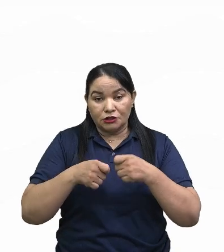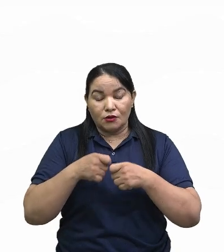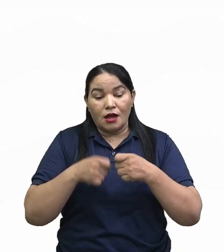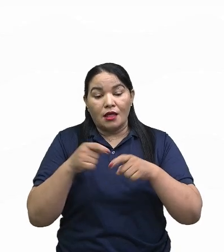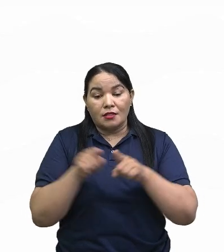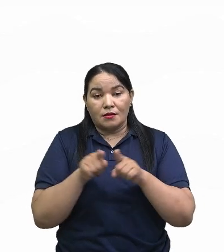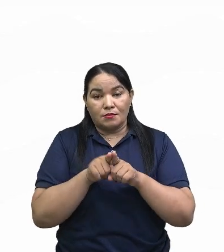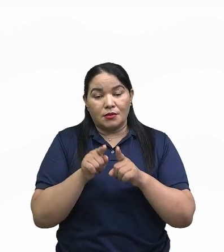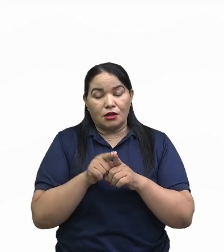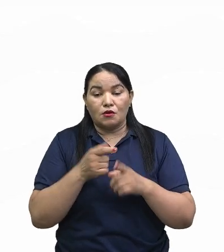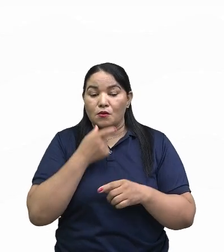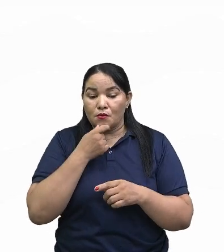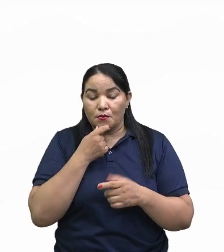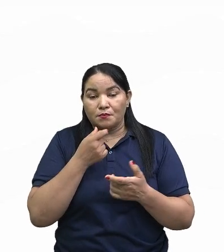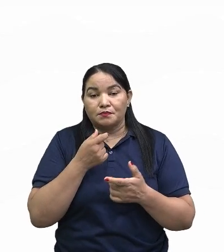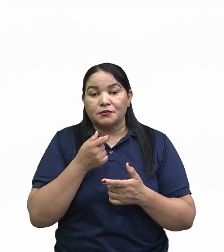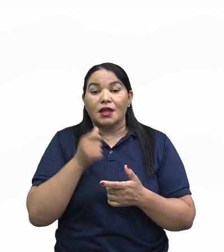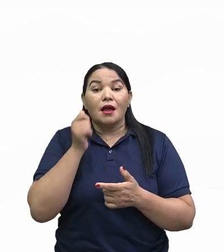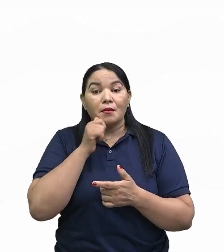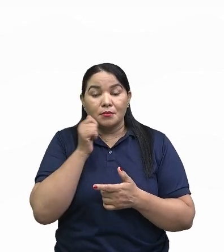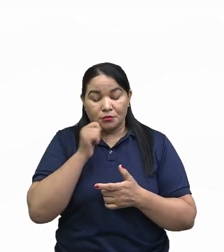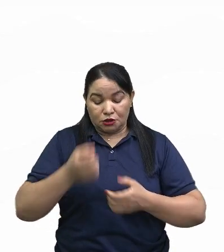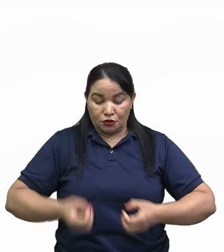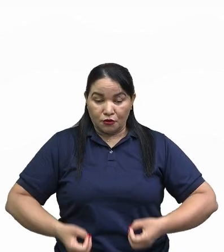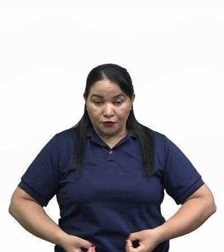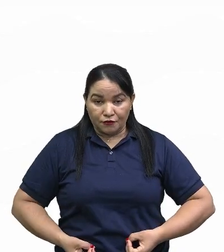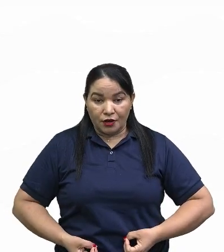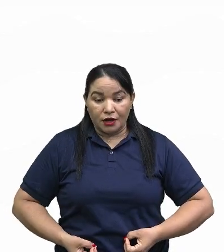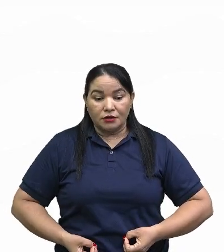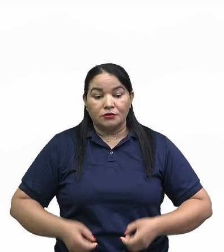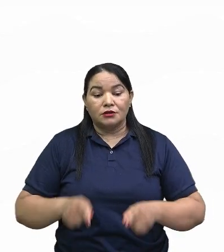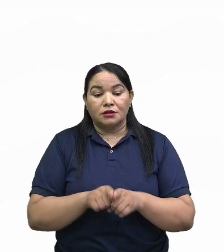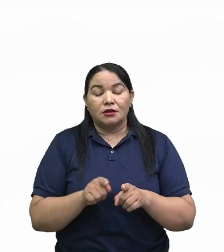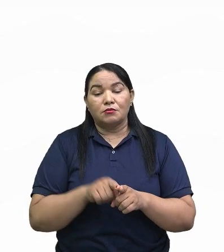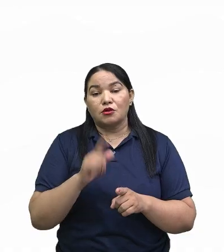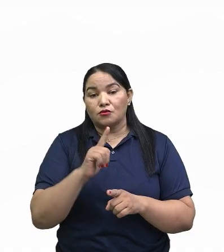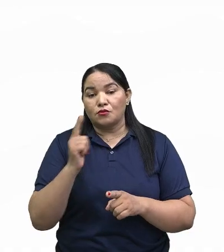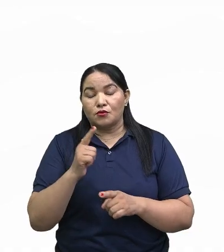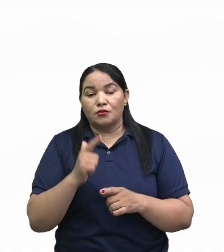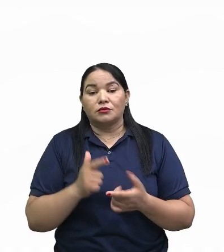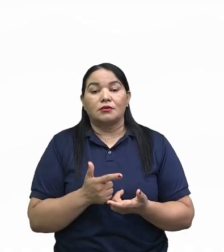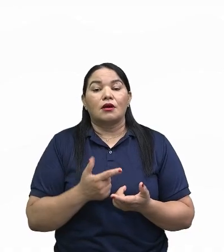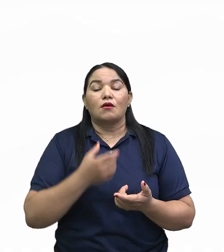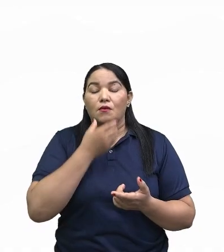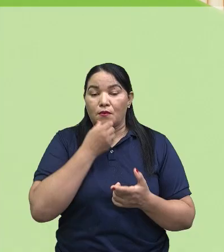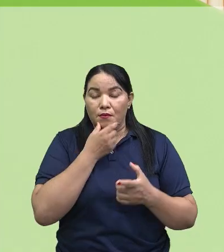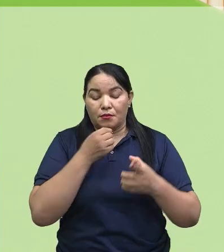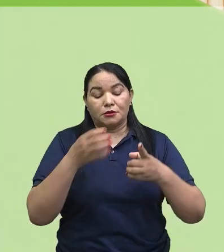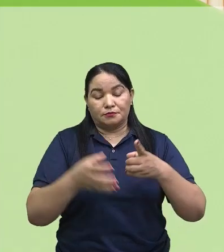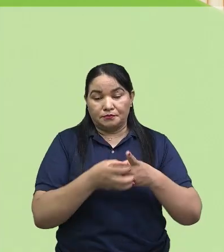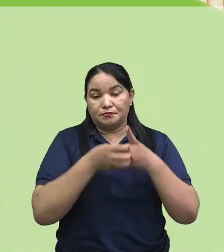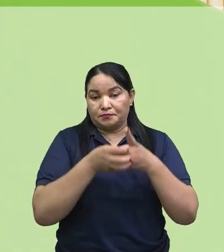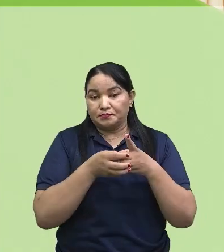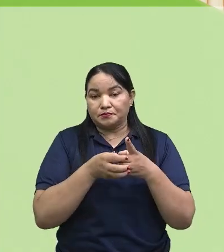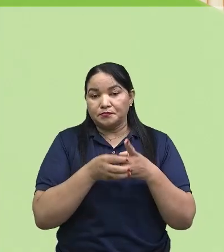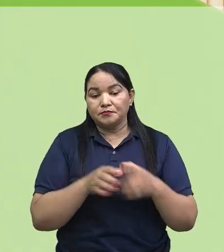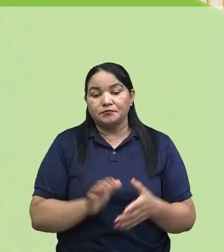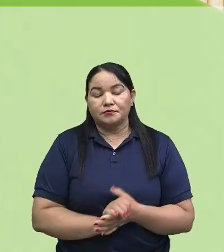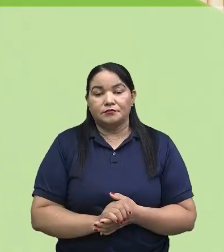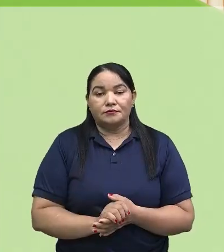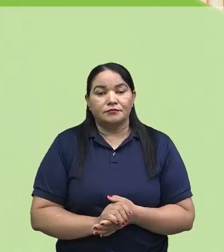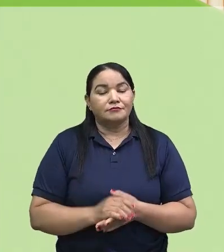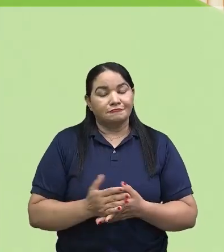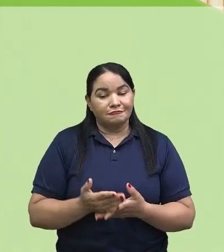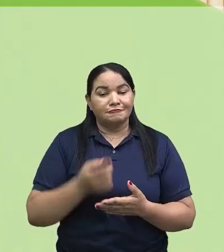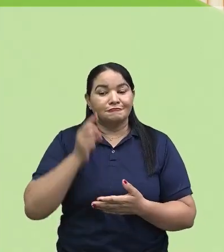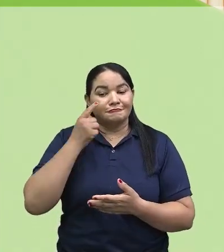a representação do ovário e do outro lado a gente observa a representação do testículo. Muito bem, né? Então a gente observou